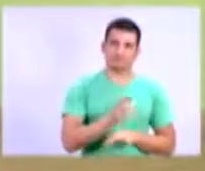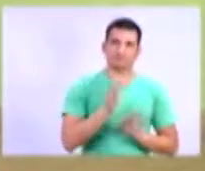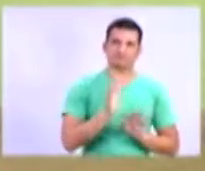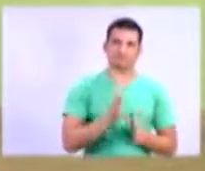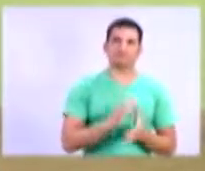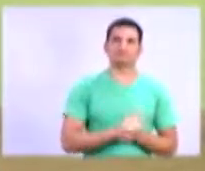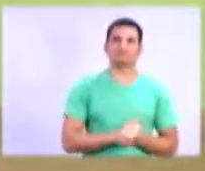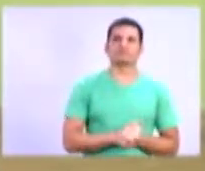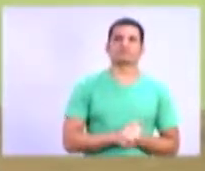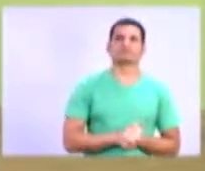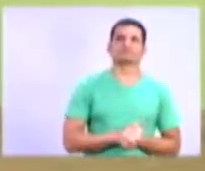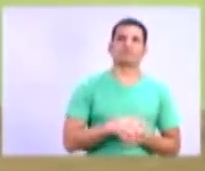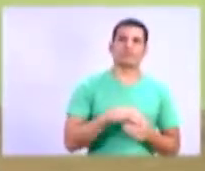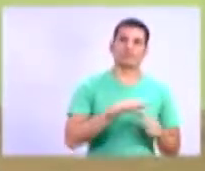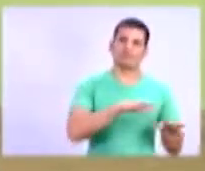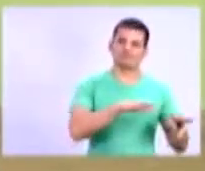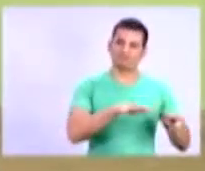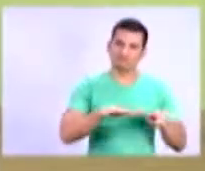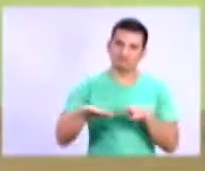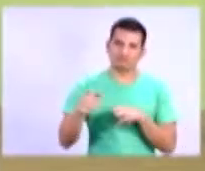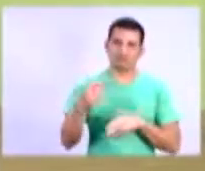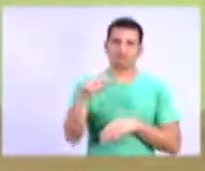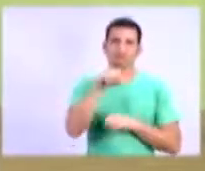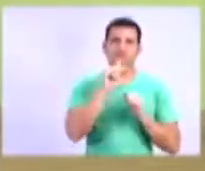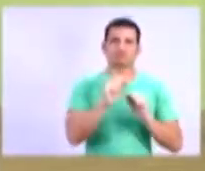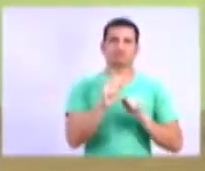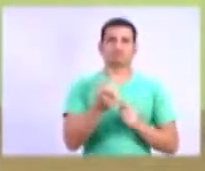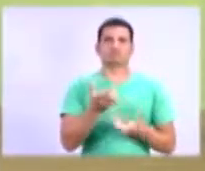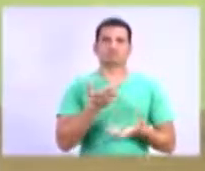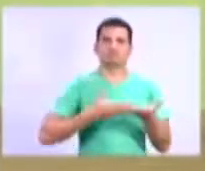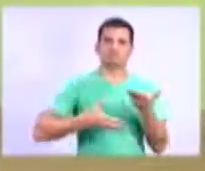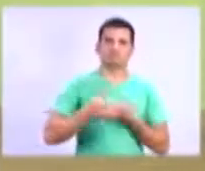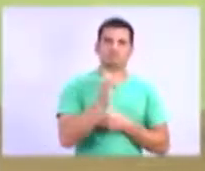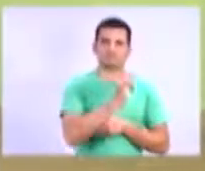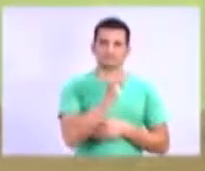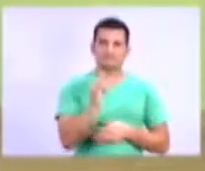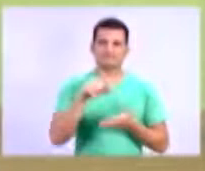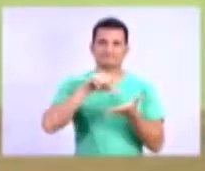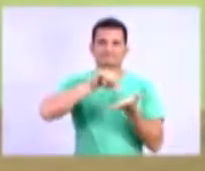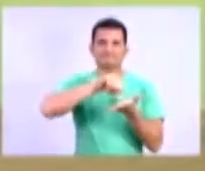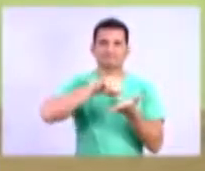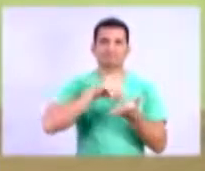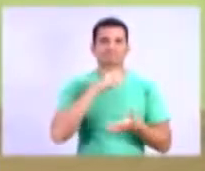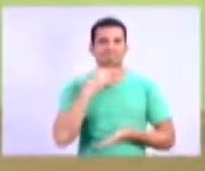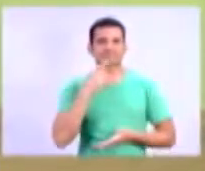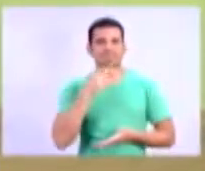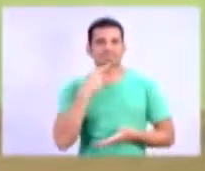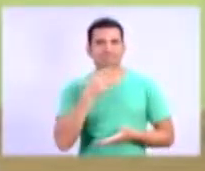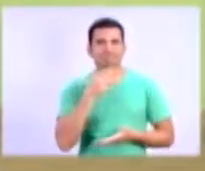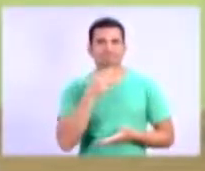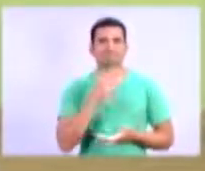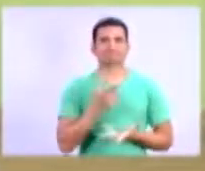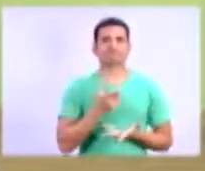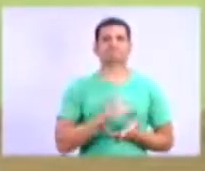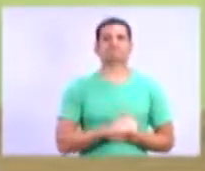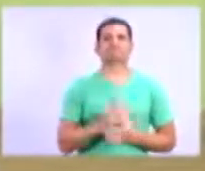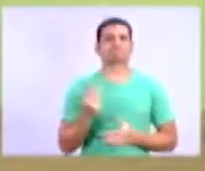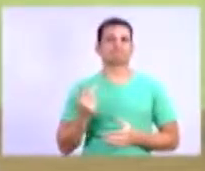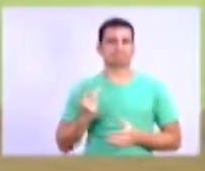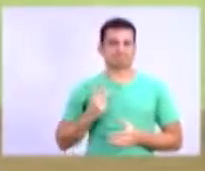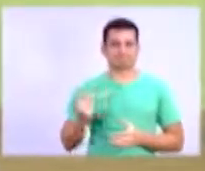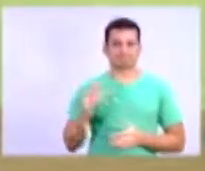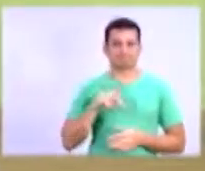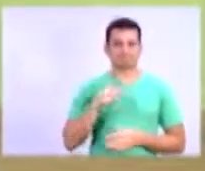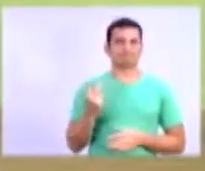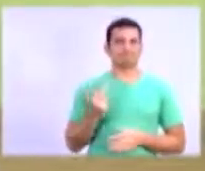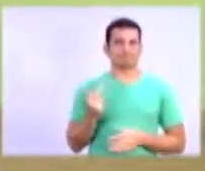Durante a semana vocês podem interagir com os tutores dos polos sobre as dúvidas que tiverem. Estamos à disposição